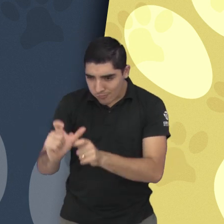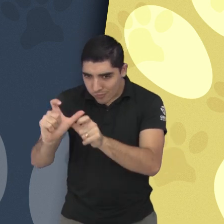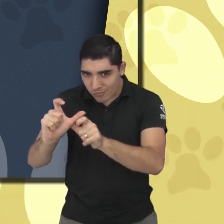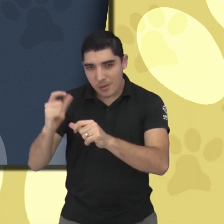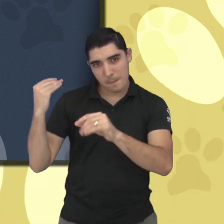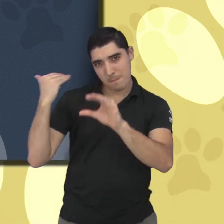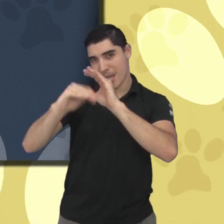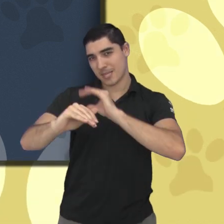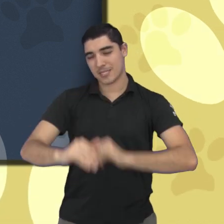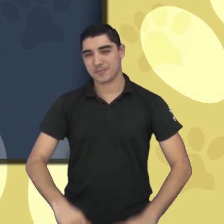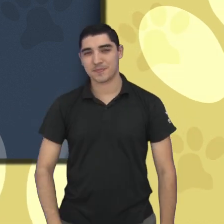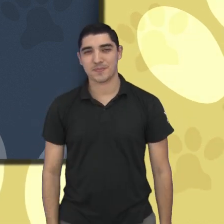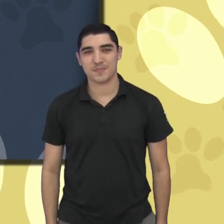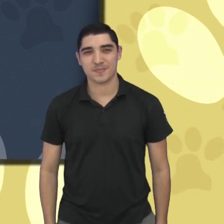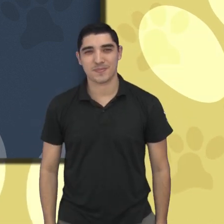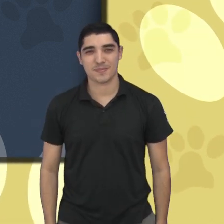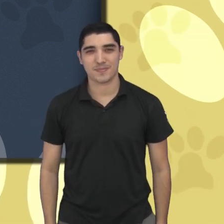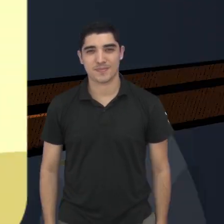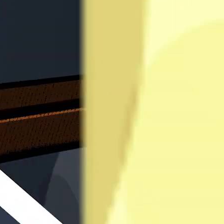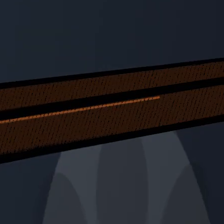ó.